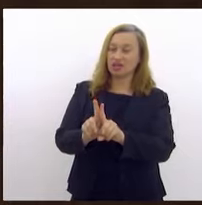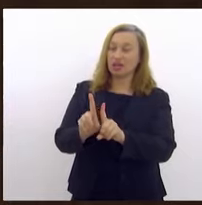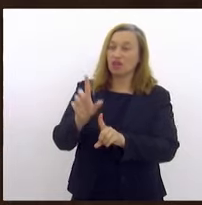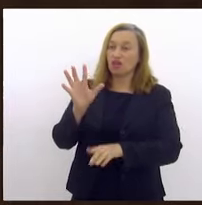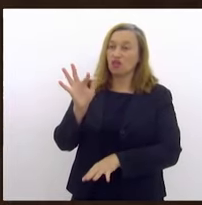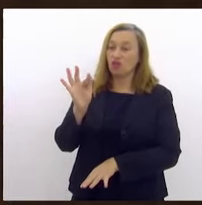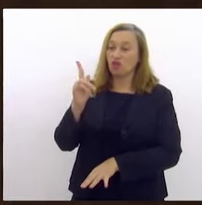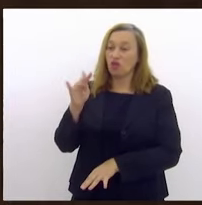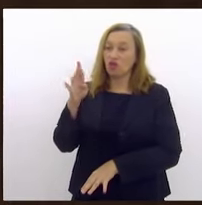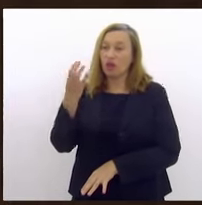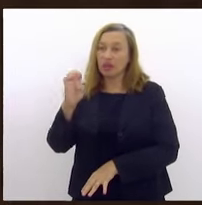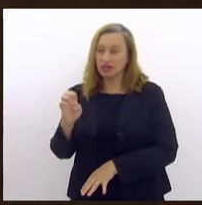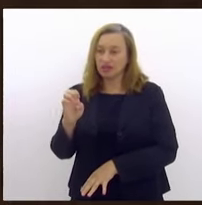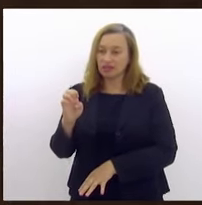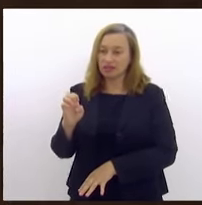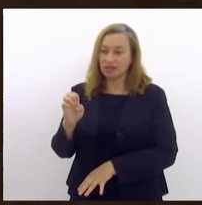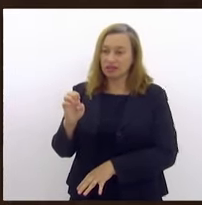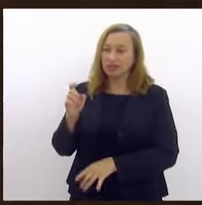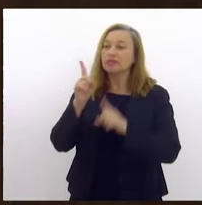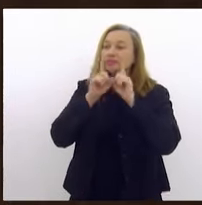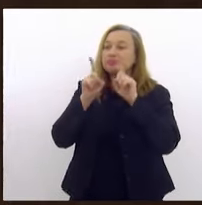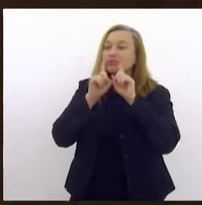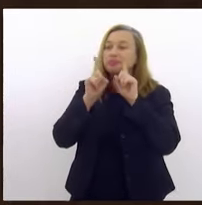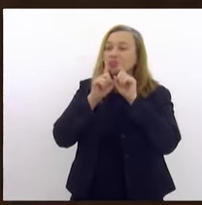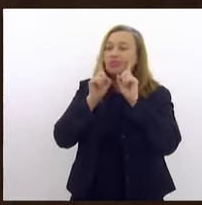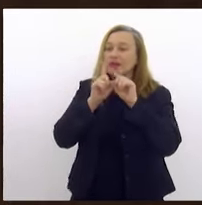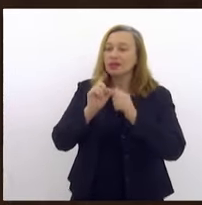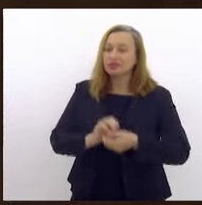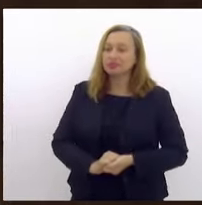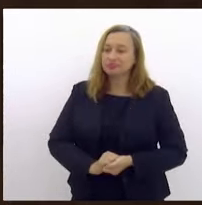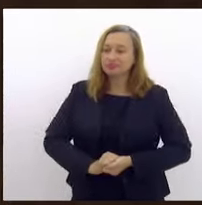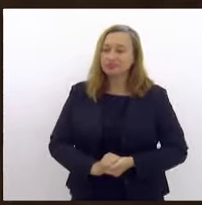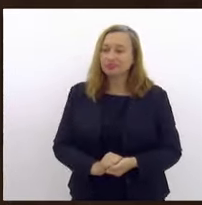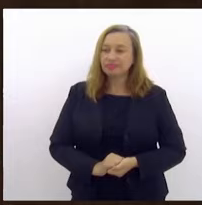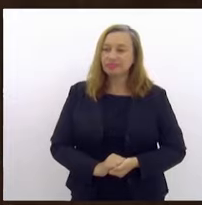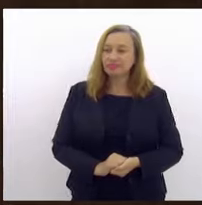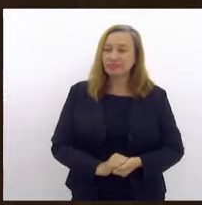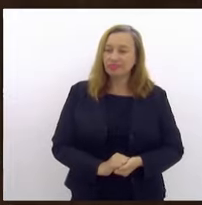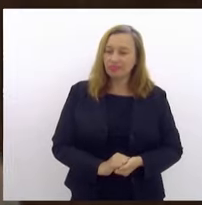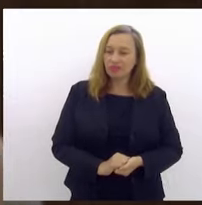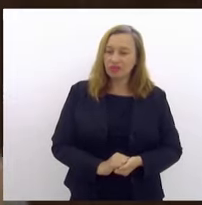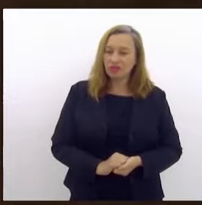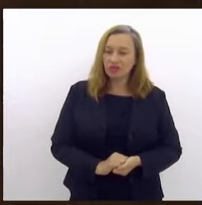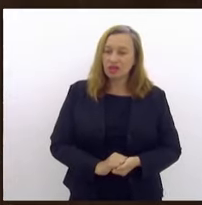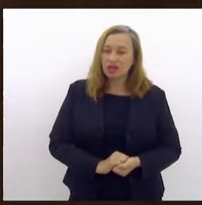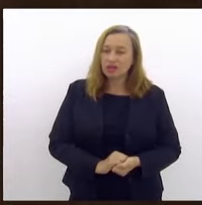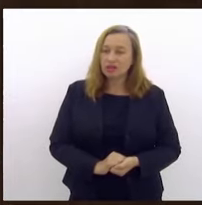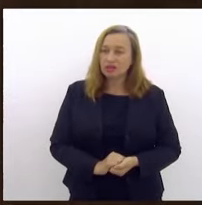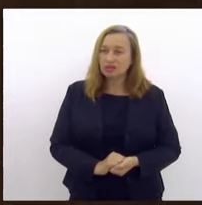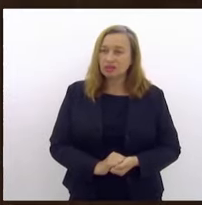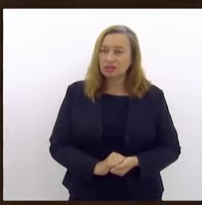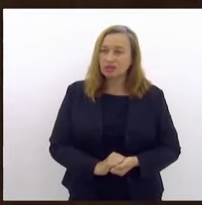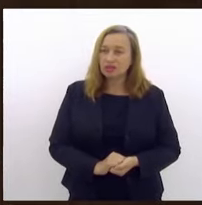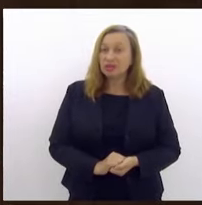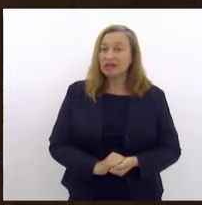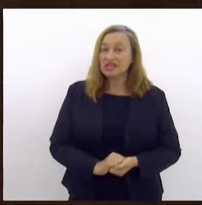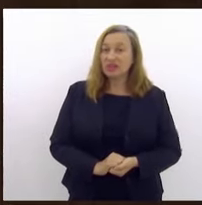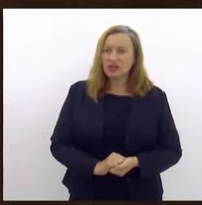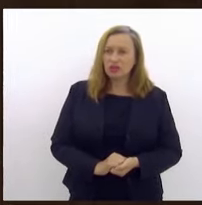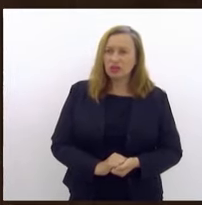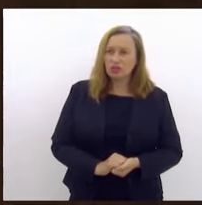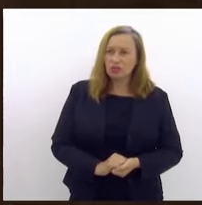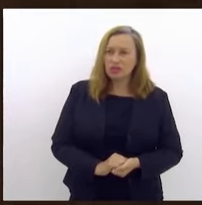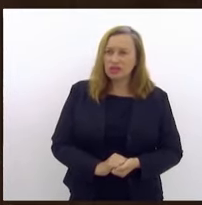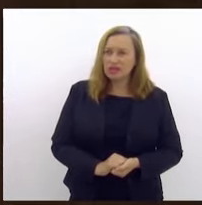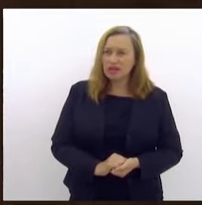quaquá, né? Nós sabemos que é um bandido, ladrão, vice-presidente nacional do PT, anda de braços dados com o nervosinho da